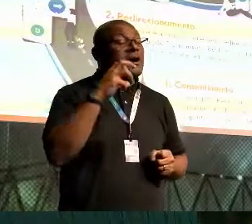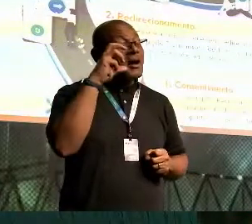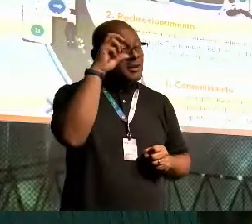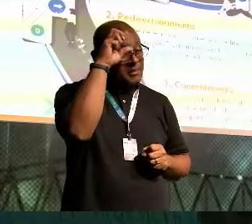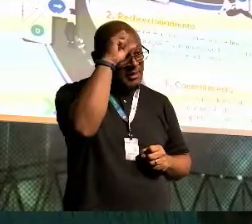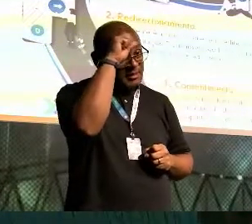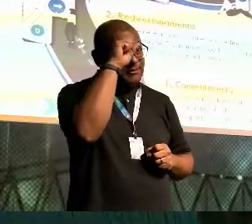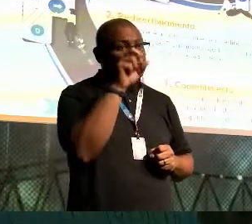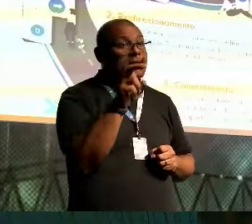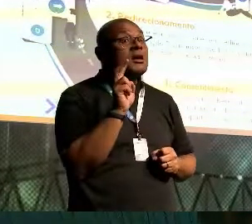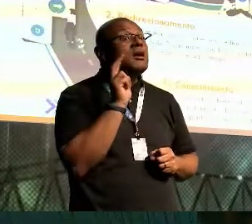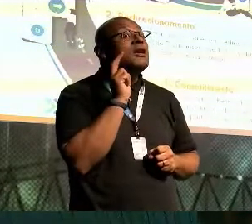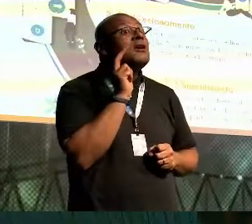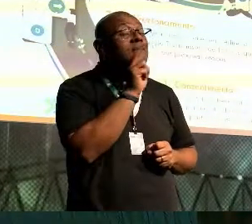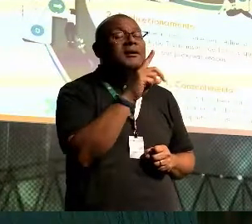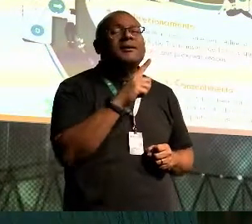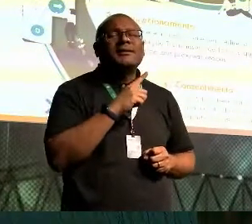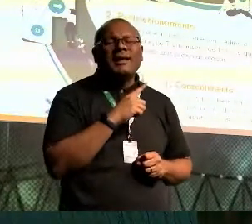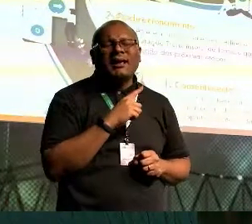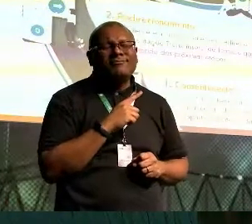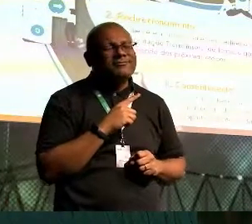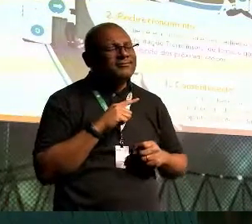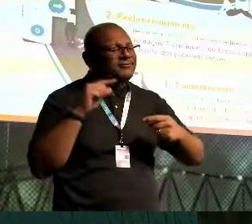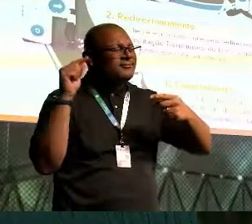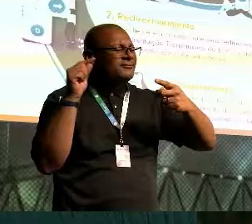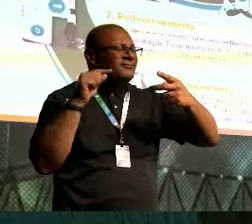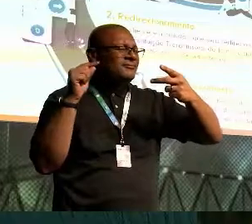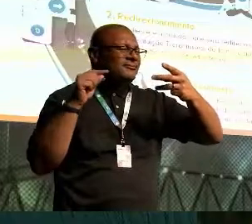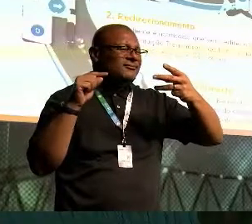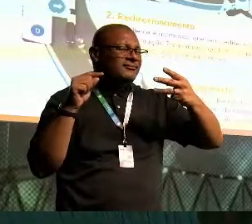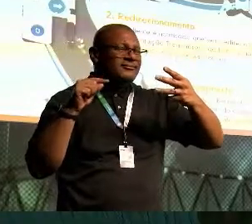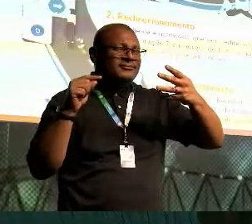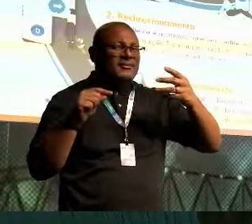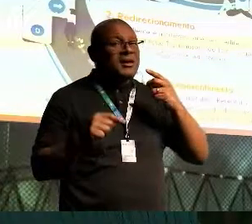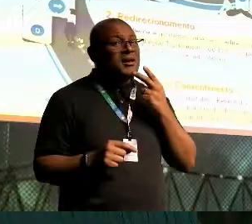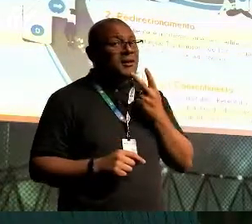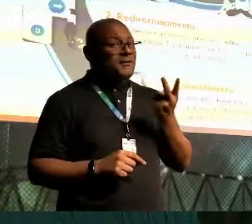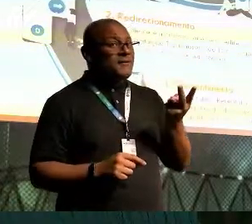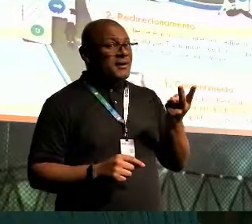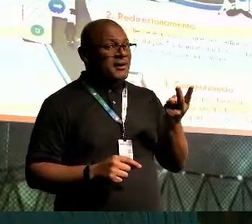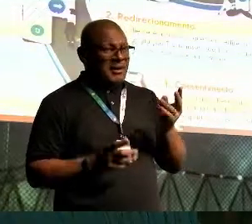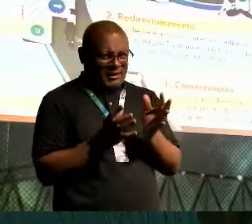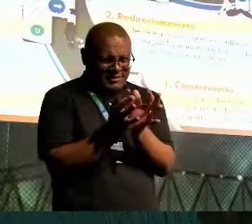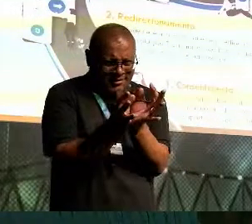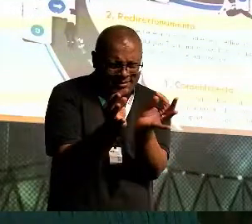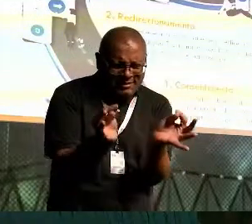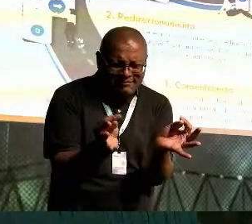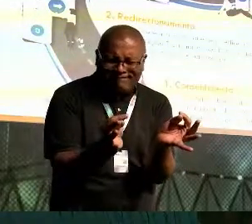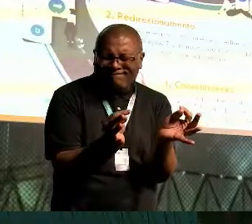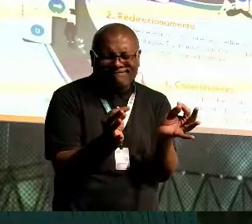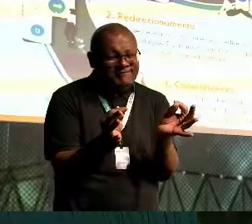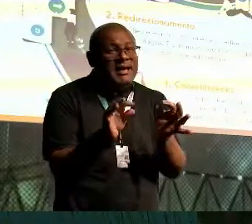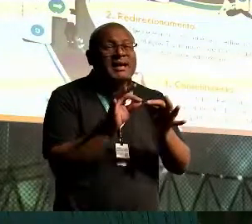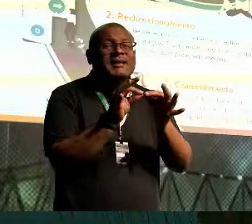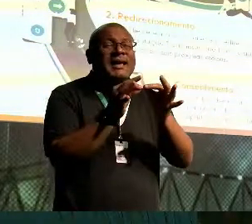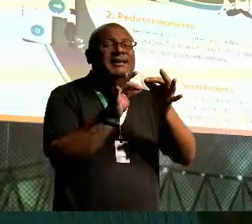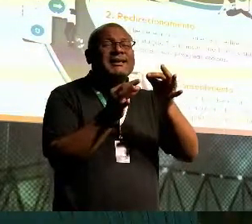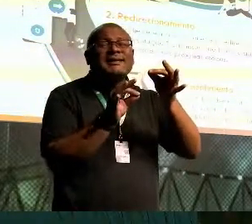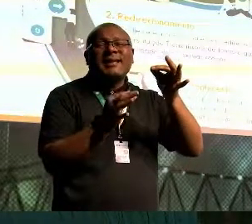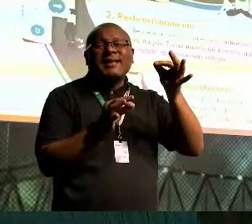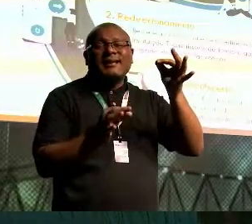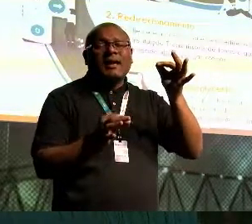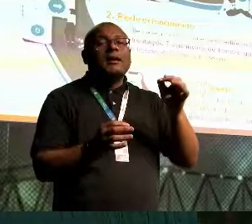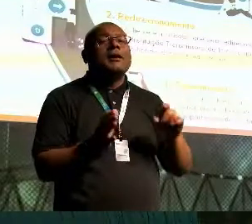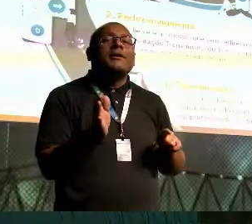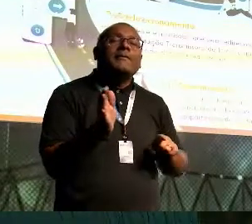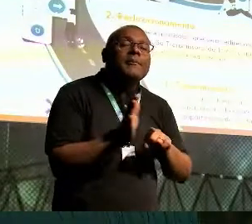como vocês podem ver, ele tem todo esse caminho, que só de olhar a gente vê que ele não é tão simples, né? Então, o usuário vai ser perguntado